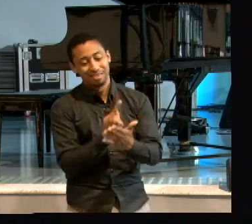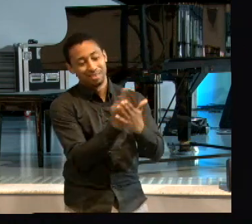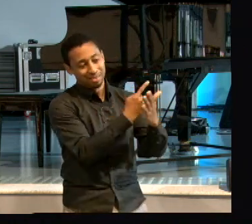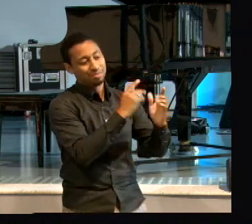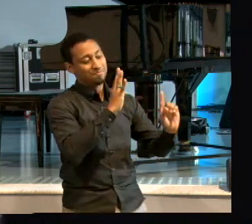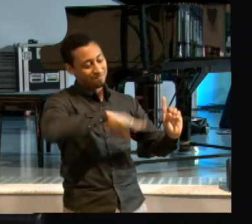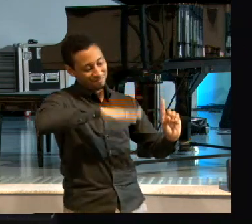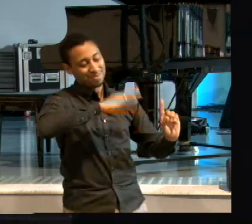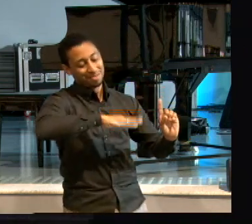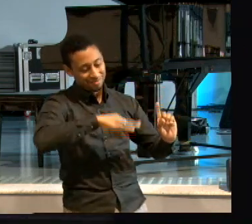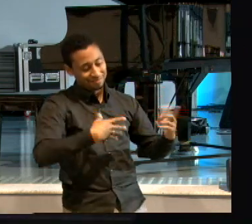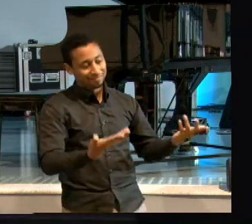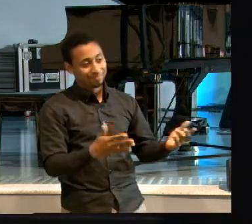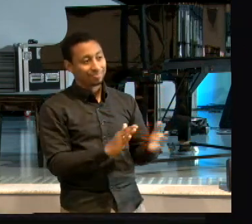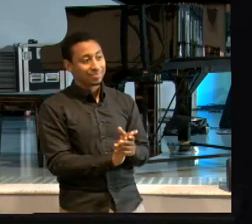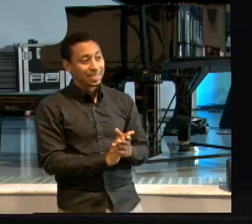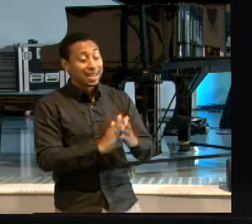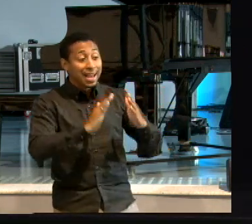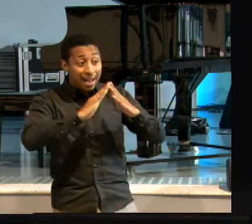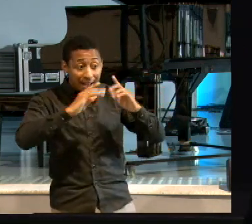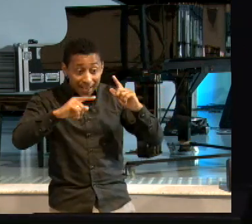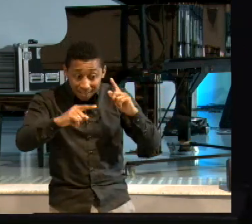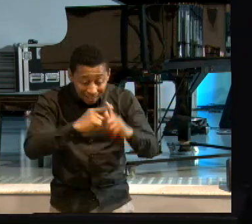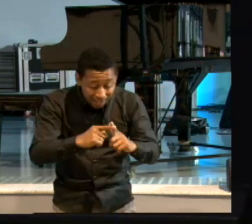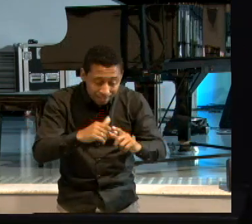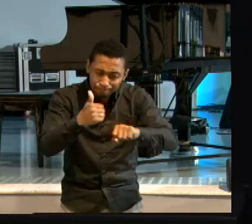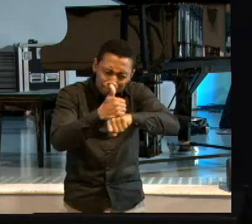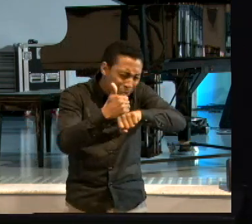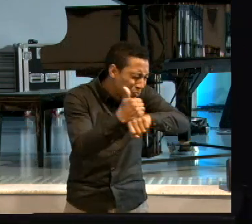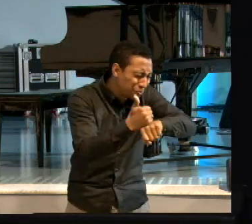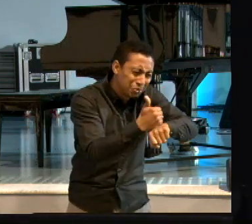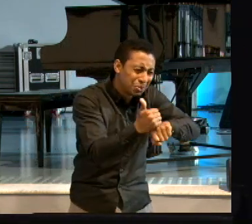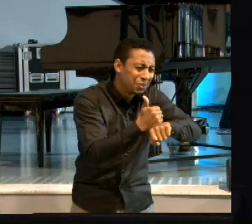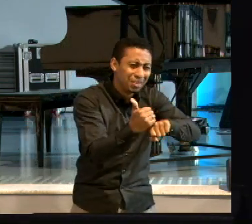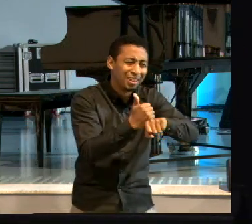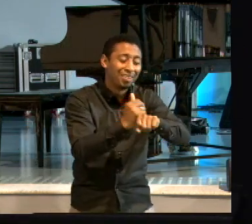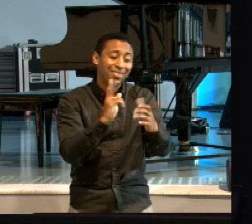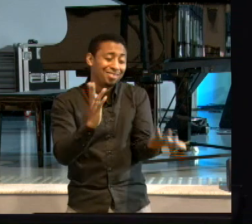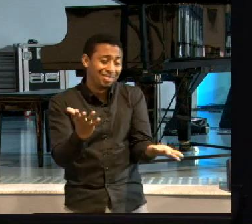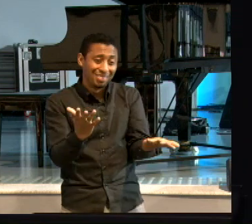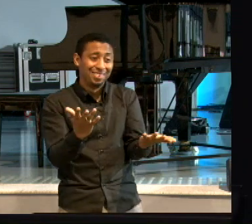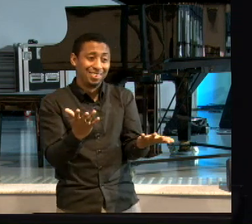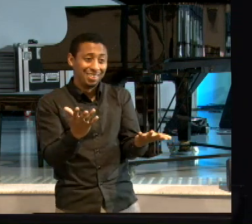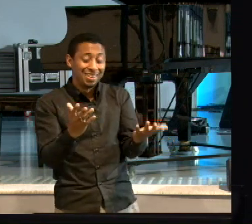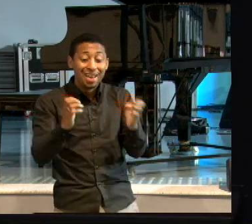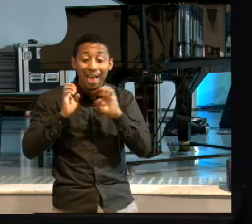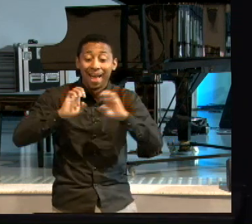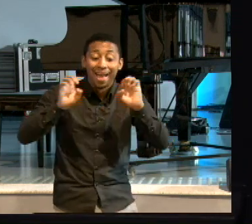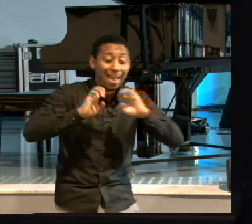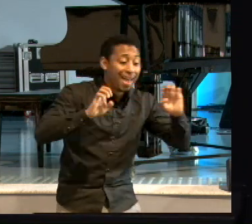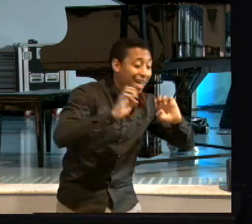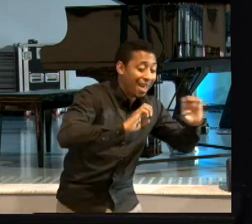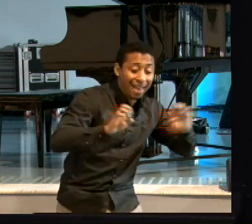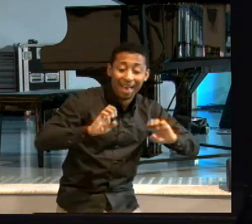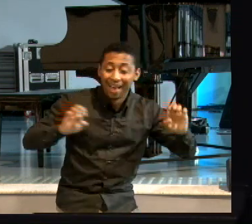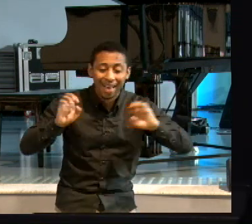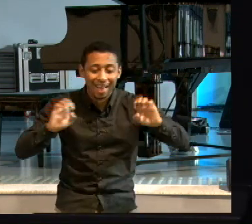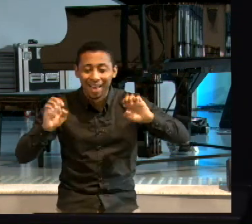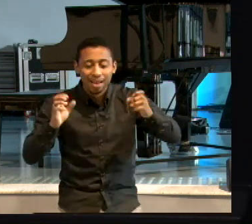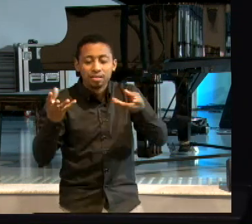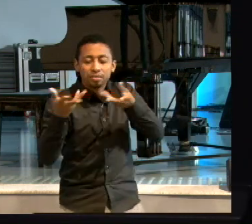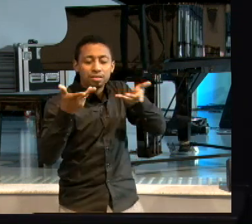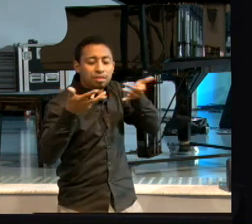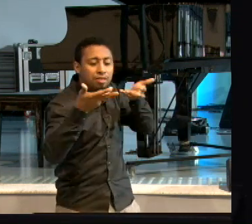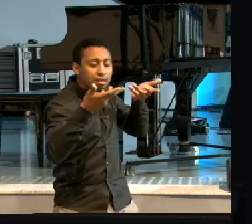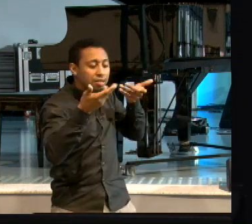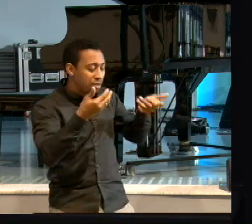Há igrejas que se especializaram nesse tipo de cardápio. Se você vier para cá, ninguém vai botar o dedo na ferida, ninguém vai falar do